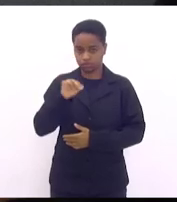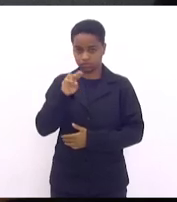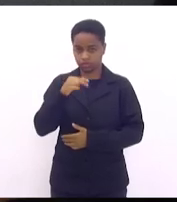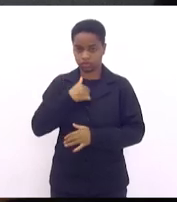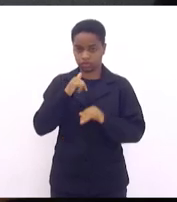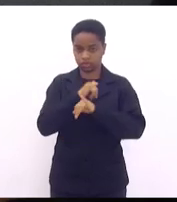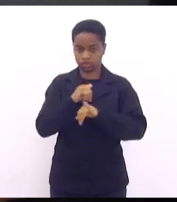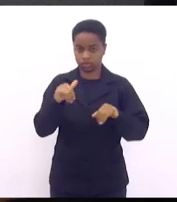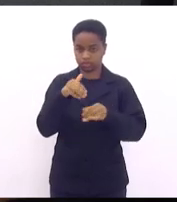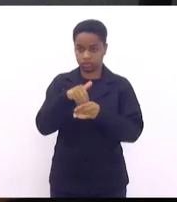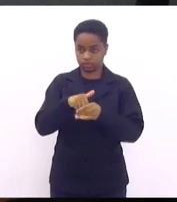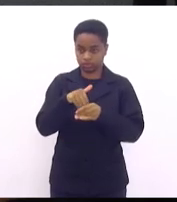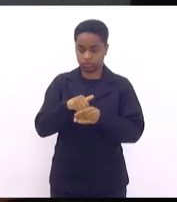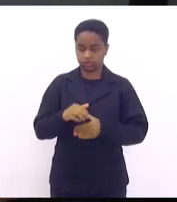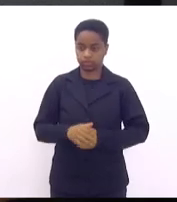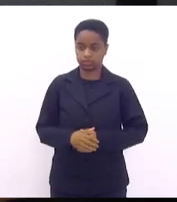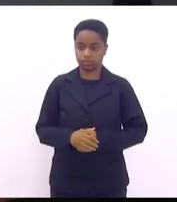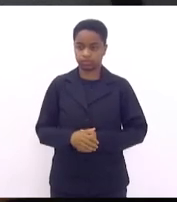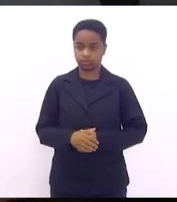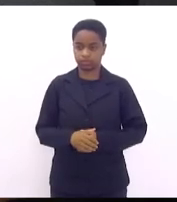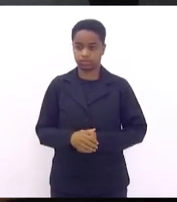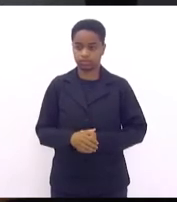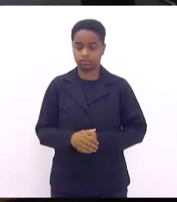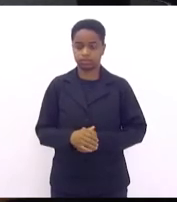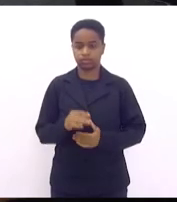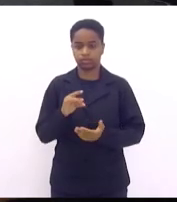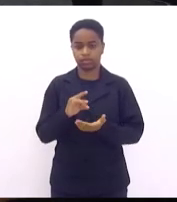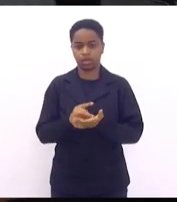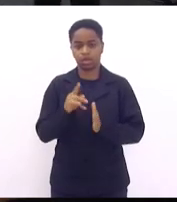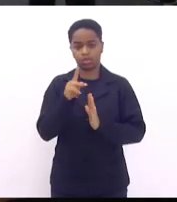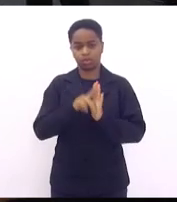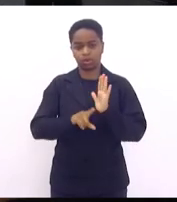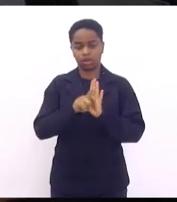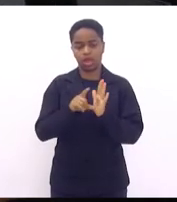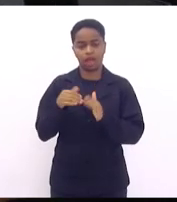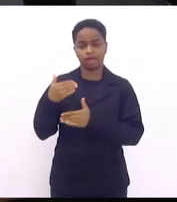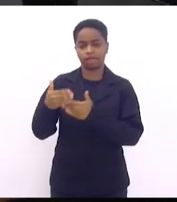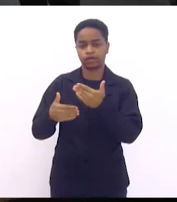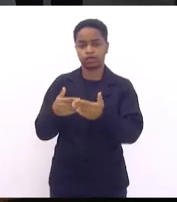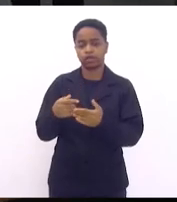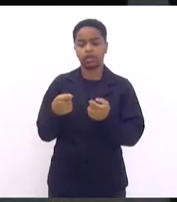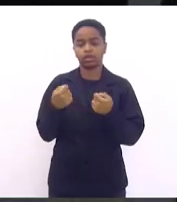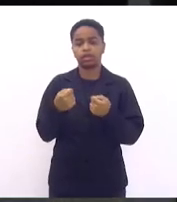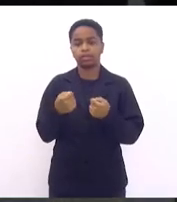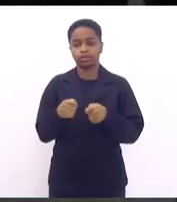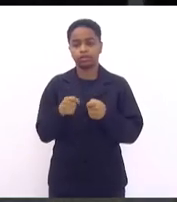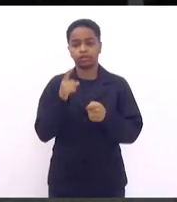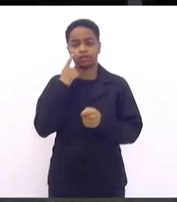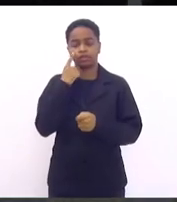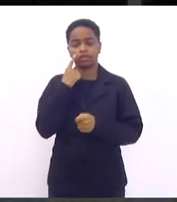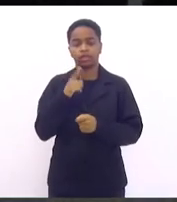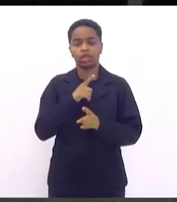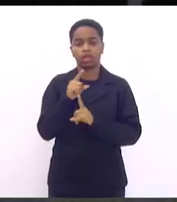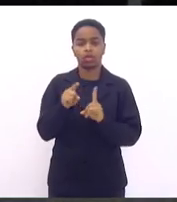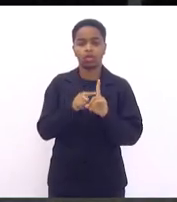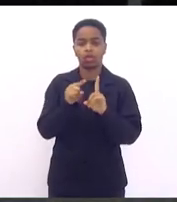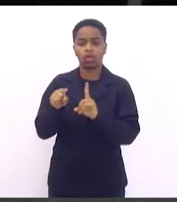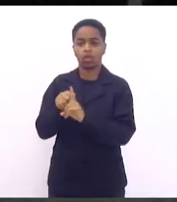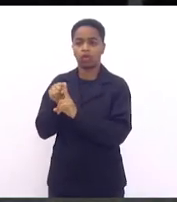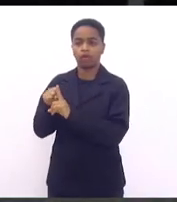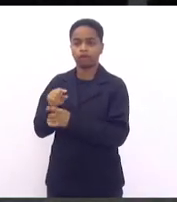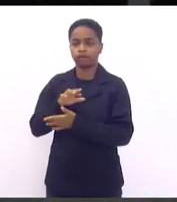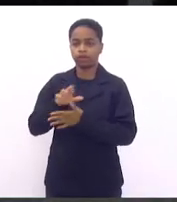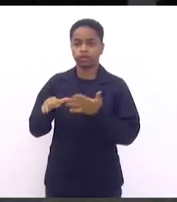voto. O grande avanço desse projeto é prever critérios objetivos para